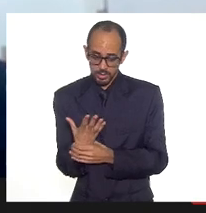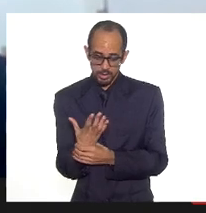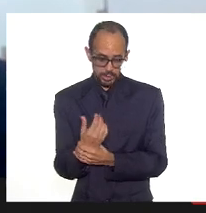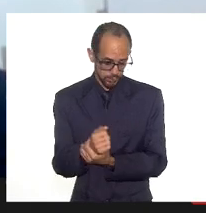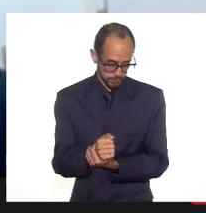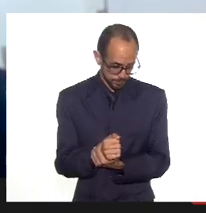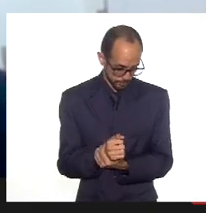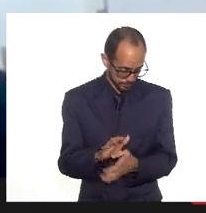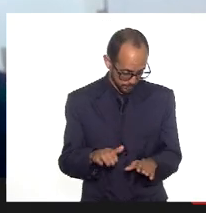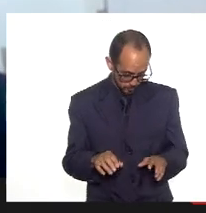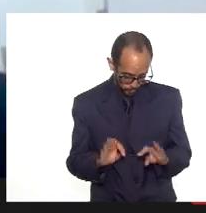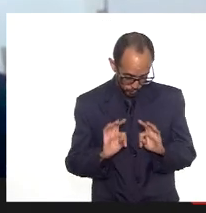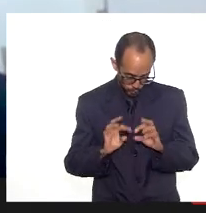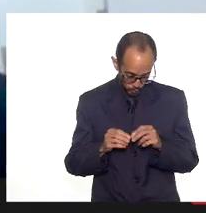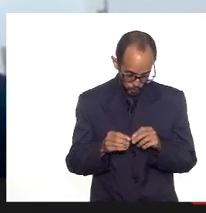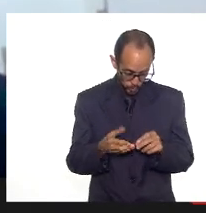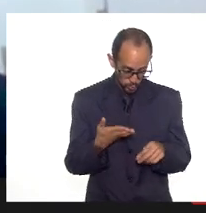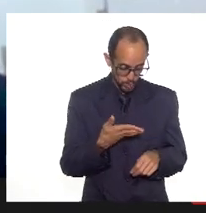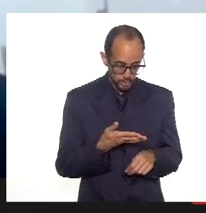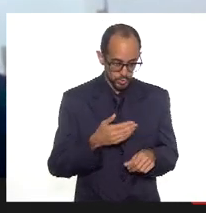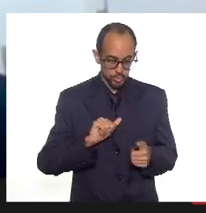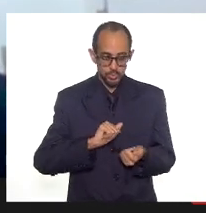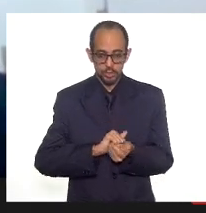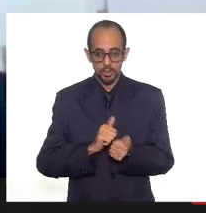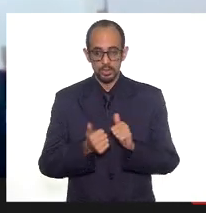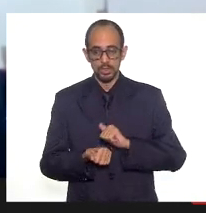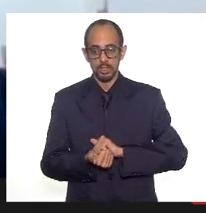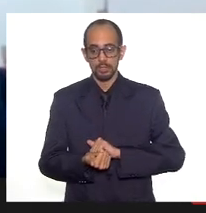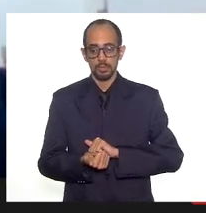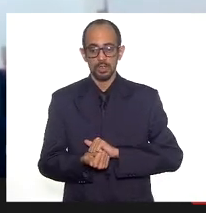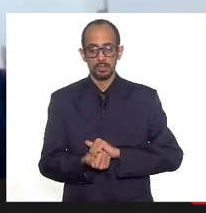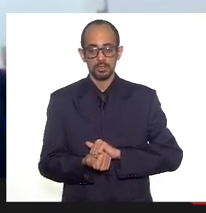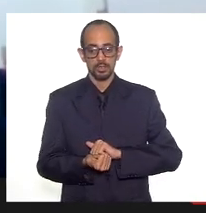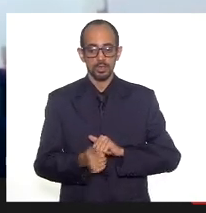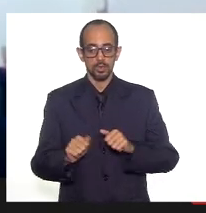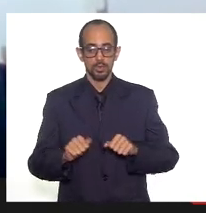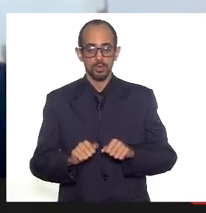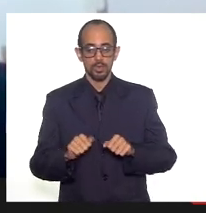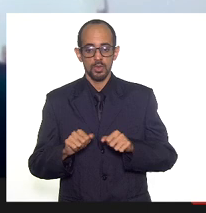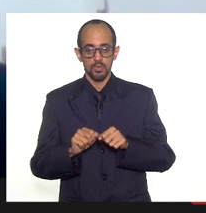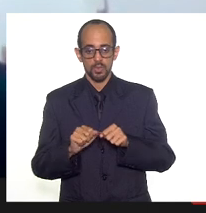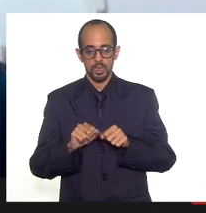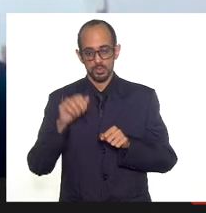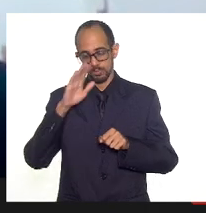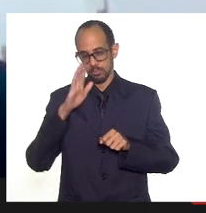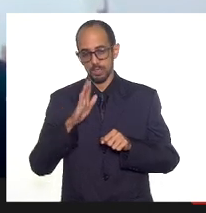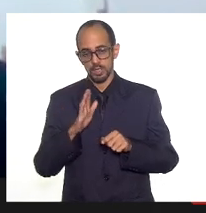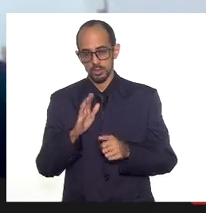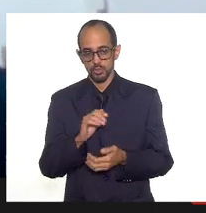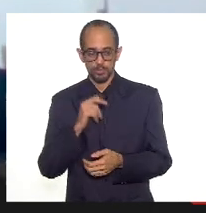Esse estudo de uma realocação das UEPs construídas no Brasil.